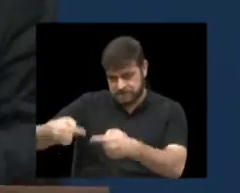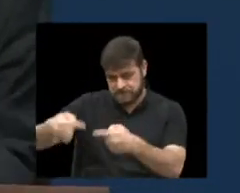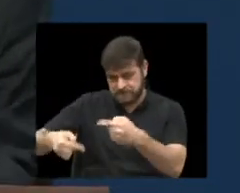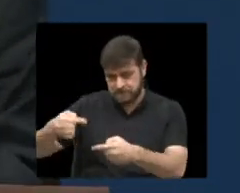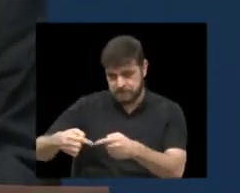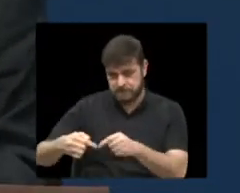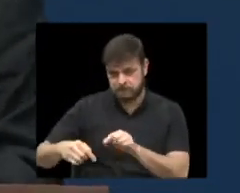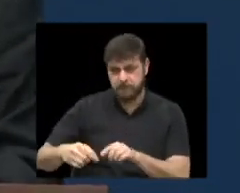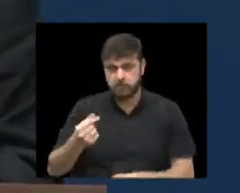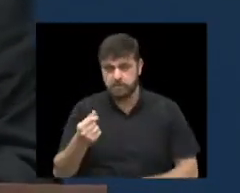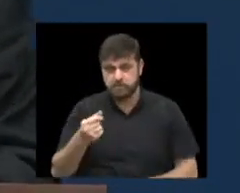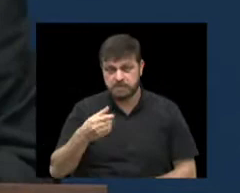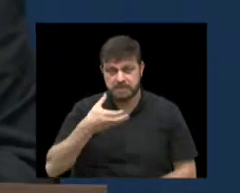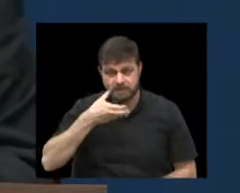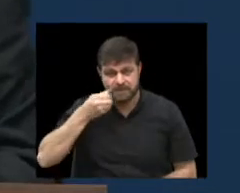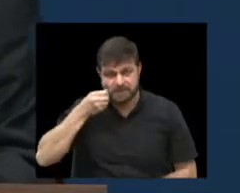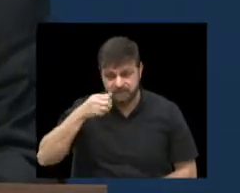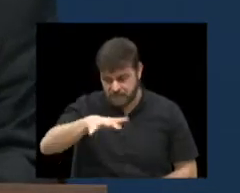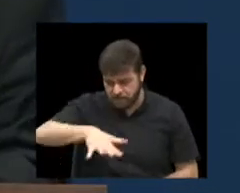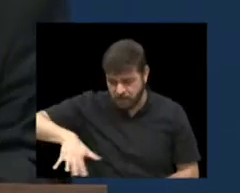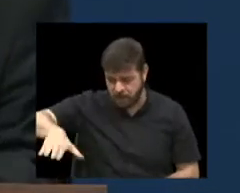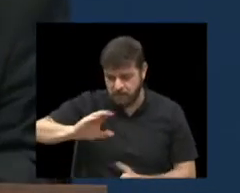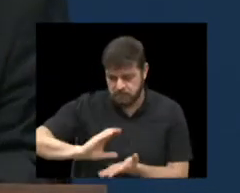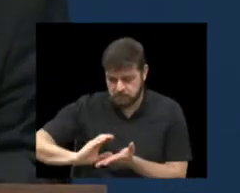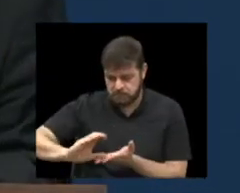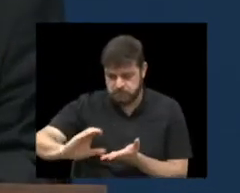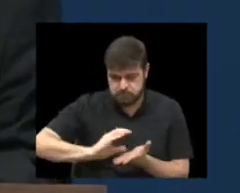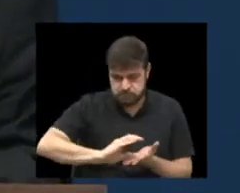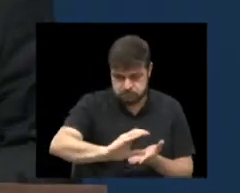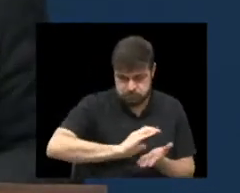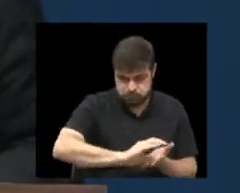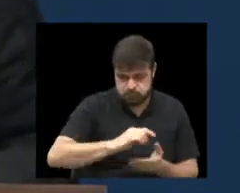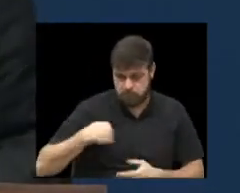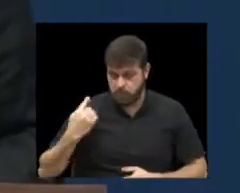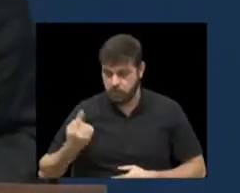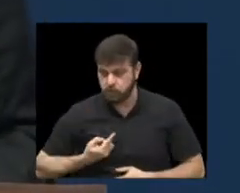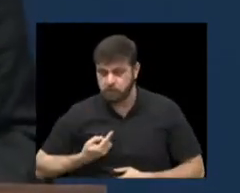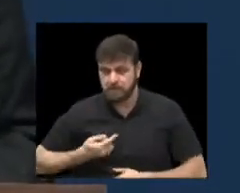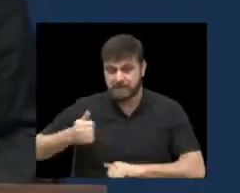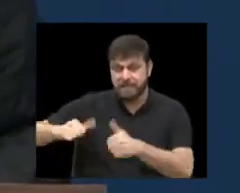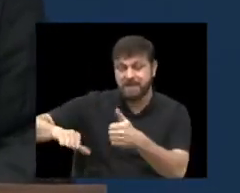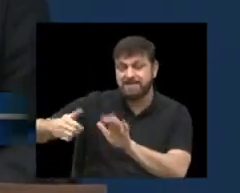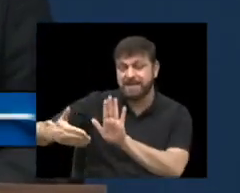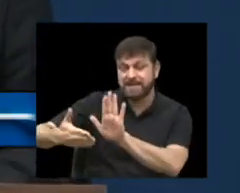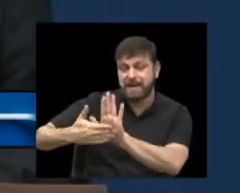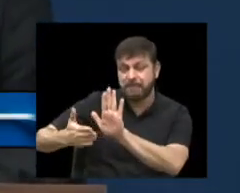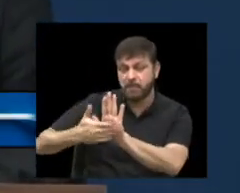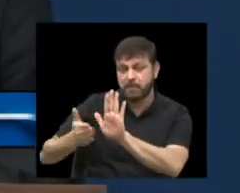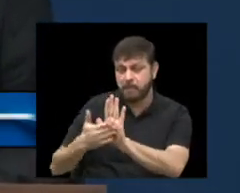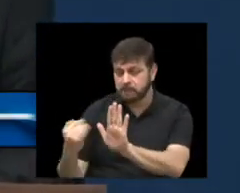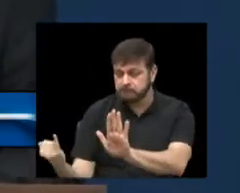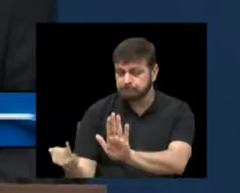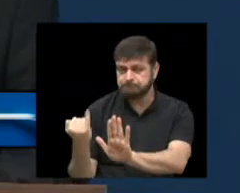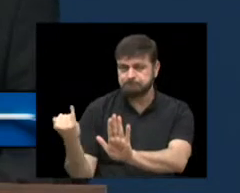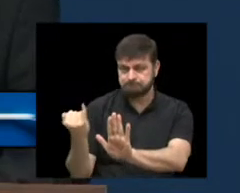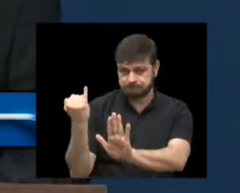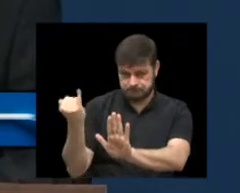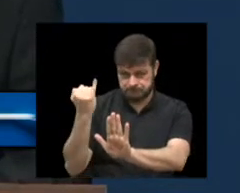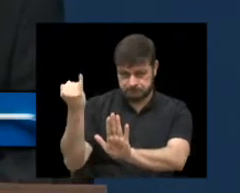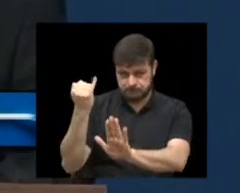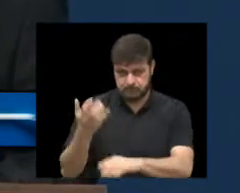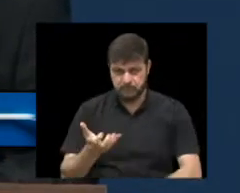de Diretrizes Orçamentárias, aquela que nós avaliamos o mérito da proposta, eu gostaria aqui